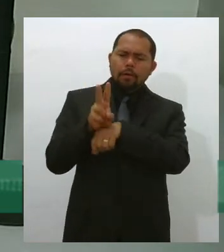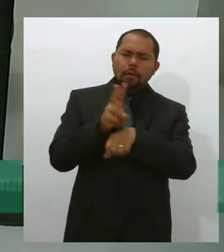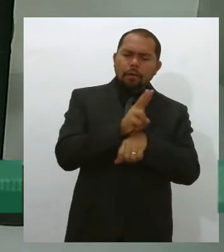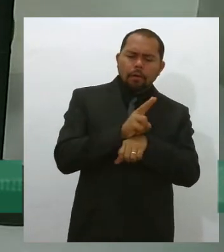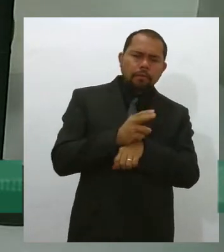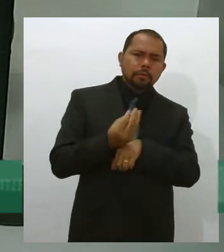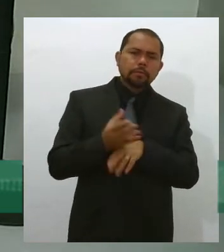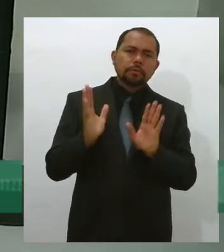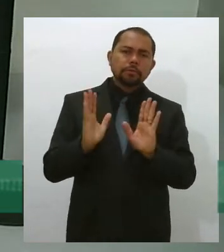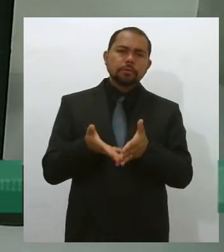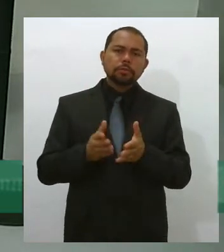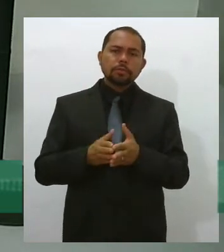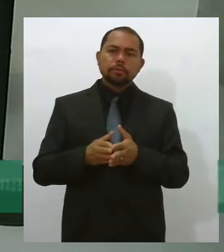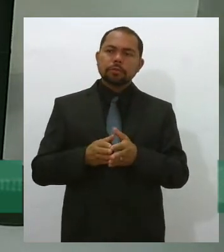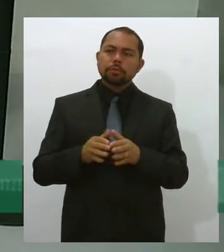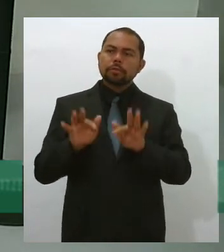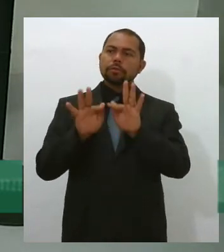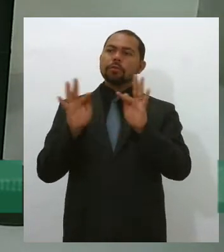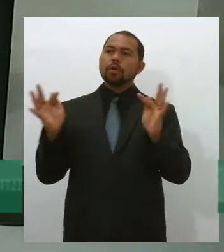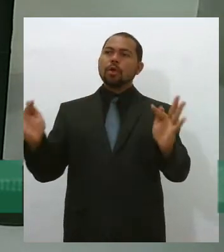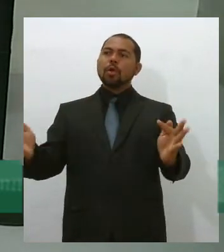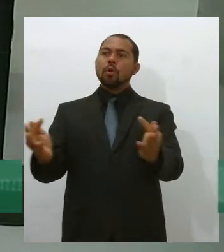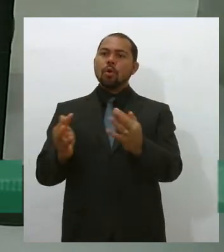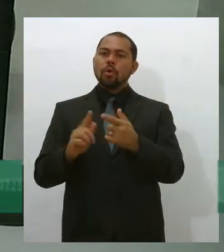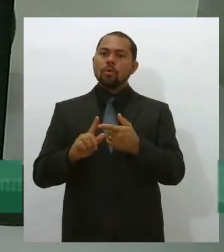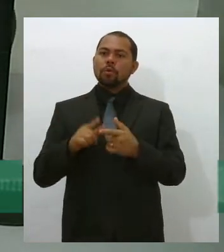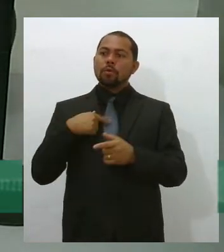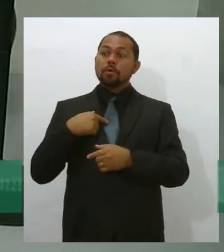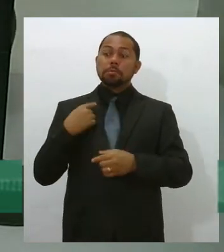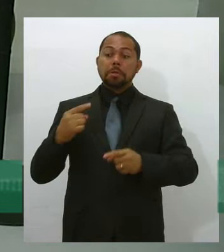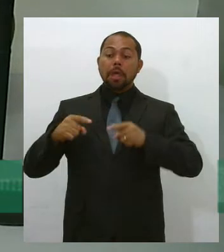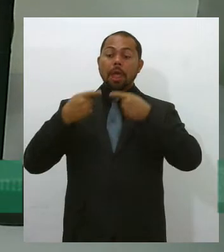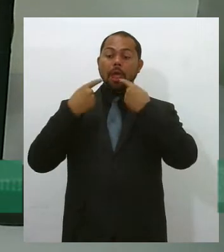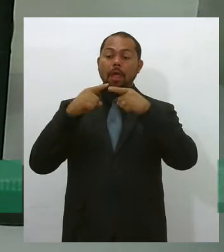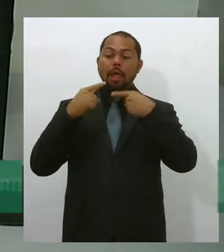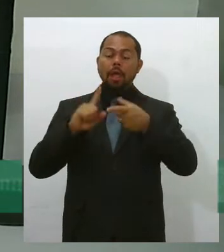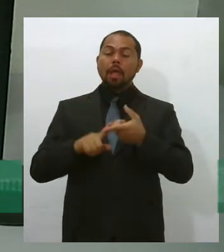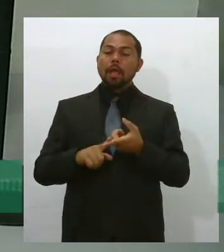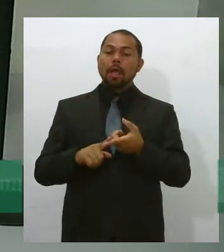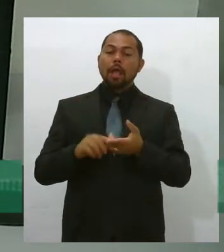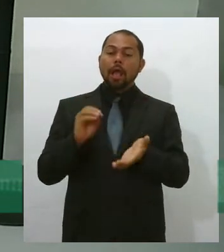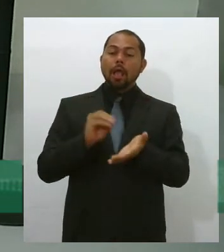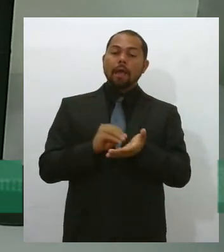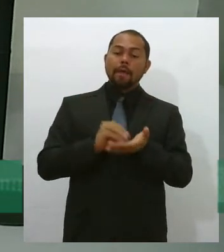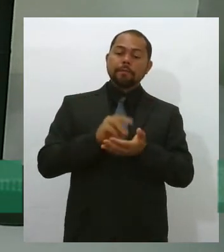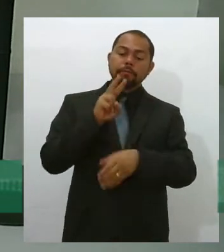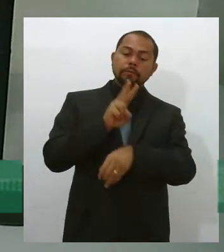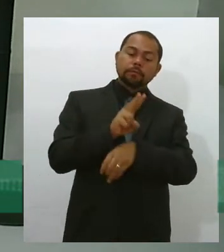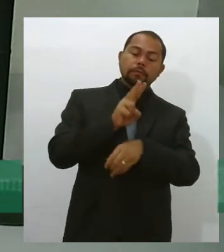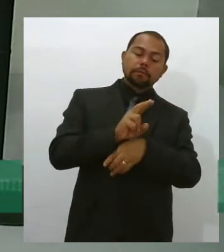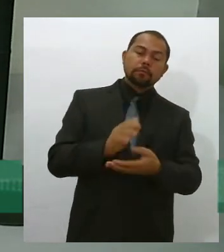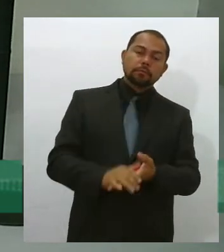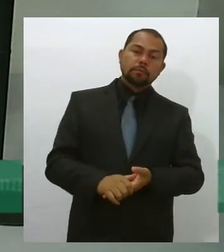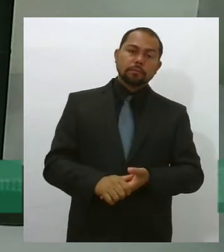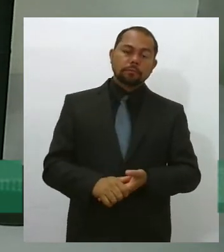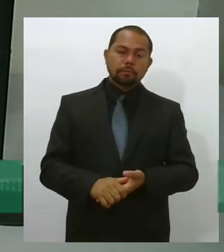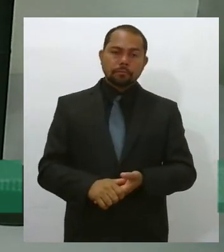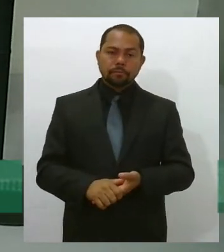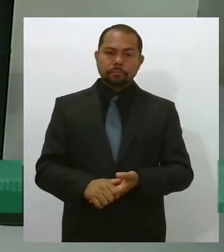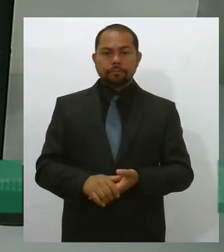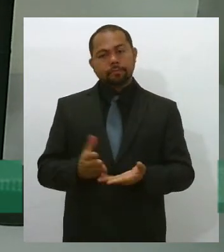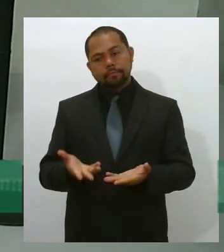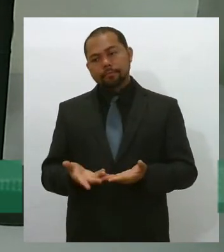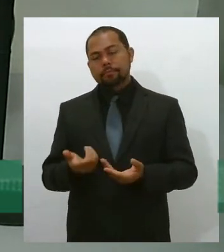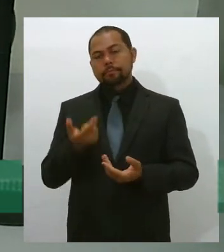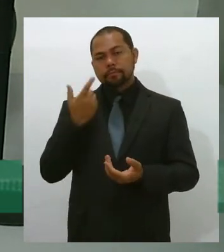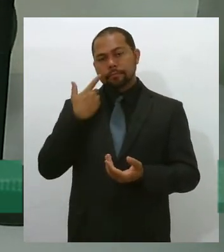o fórum também a ausência dessa fiscalização né que já acontecia é Então olha só como